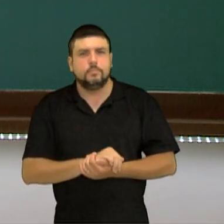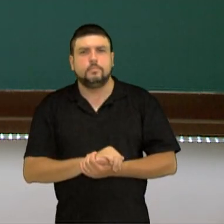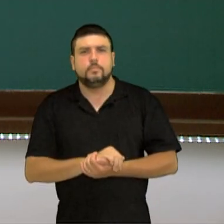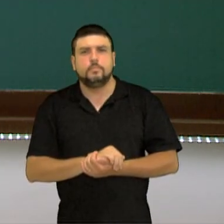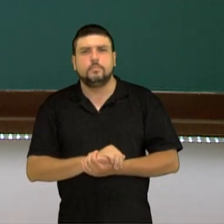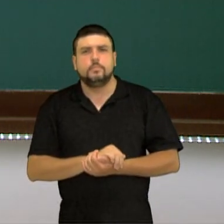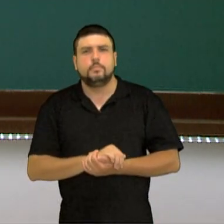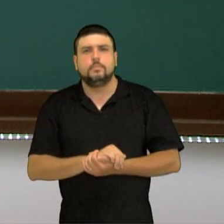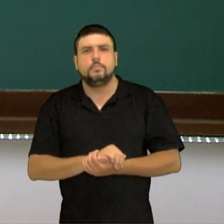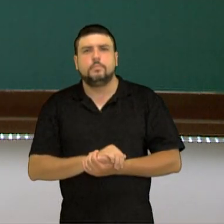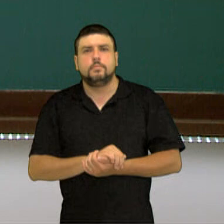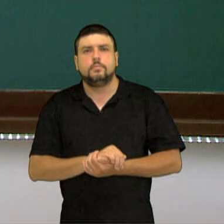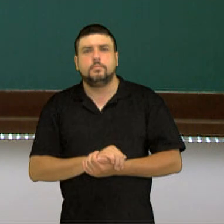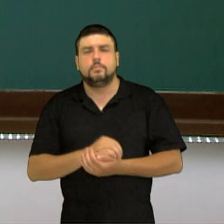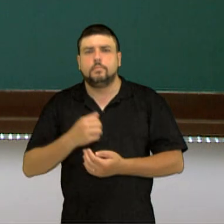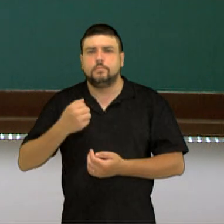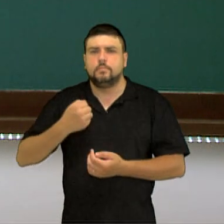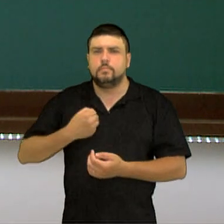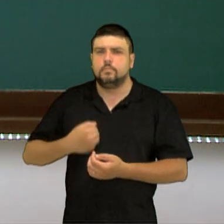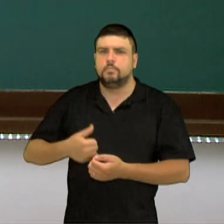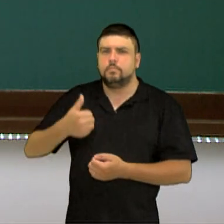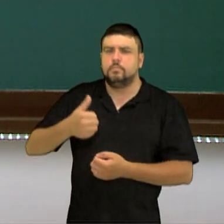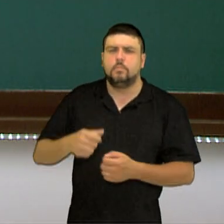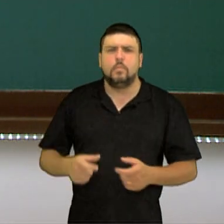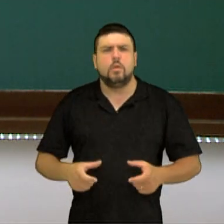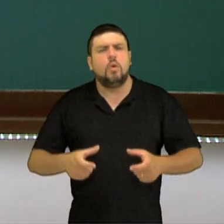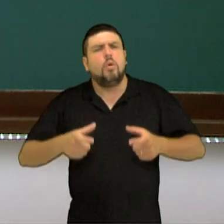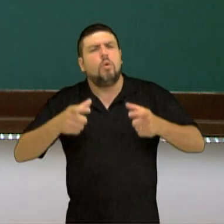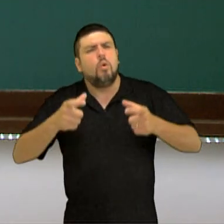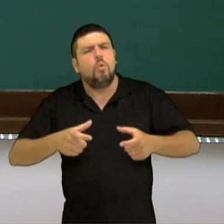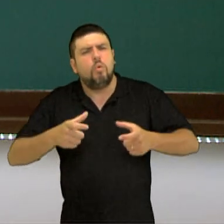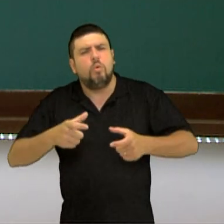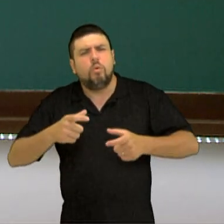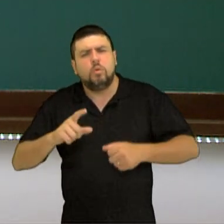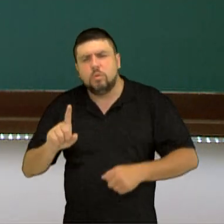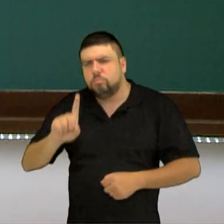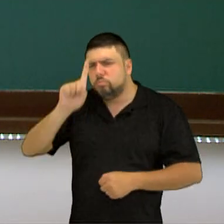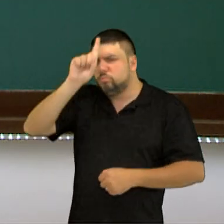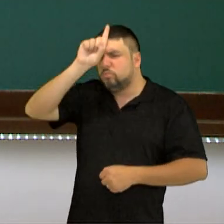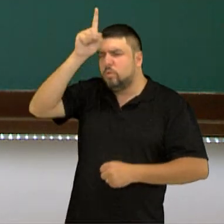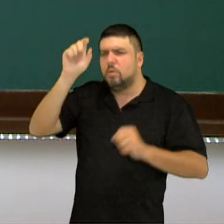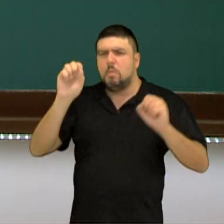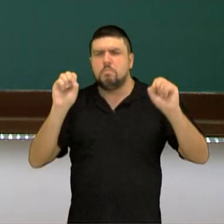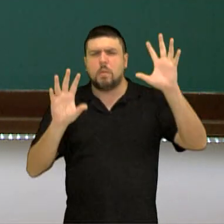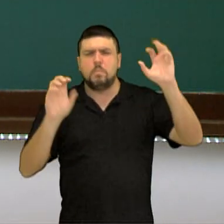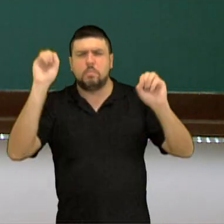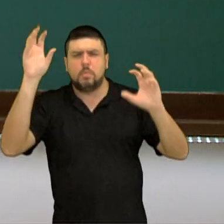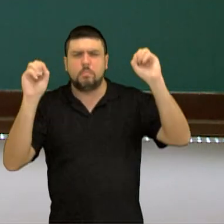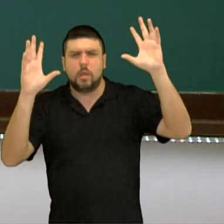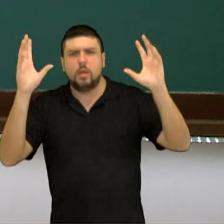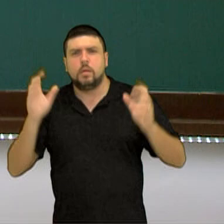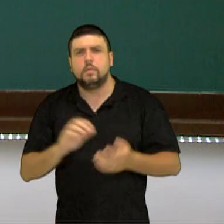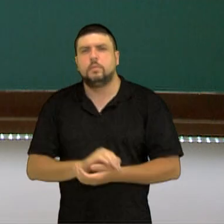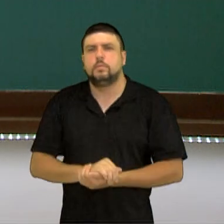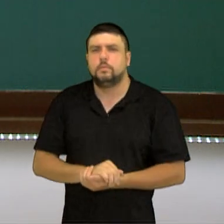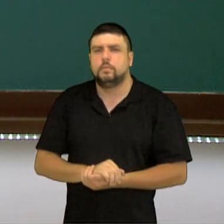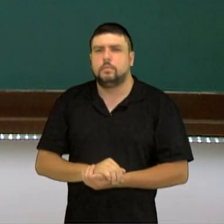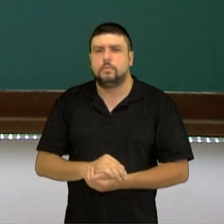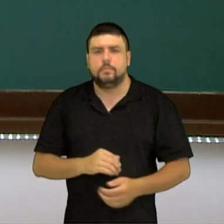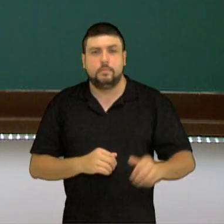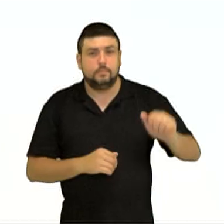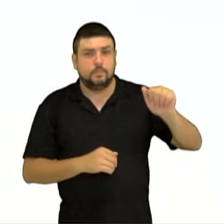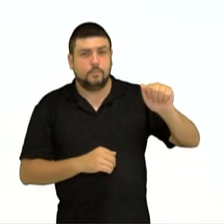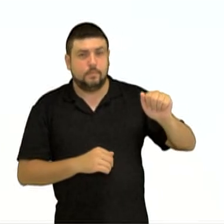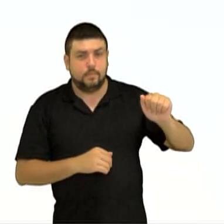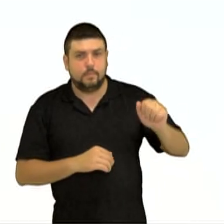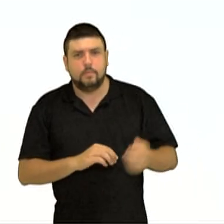Então, quiz número 1. Onde foram inventados os fogos de artifício? Letra A.